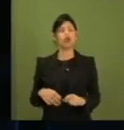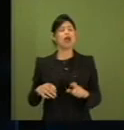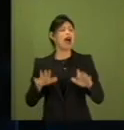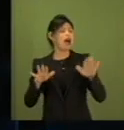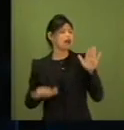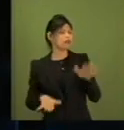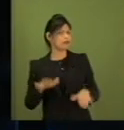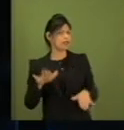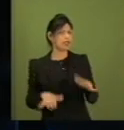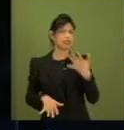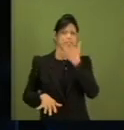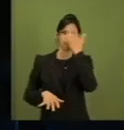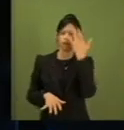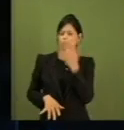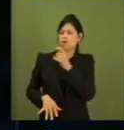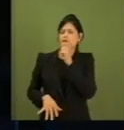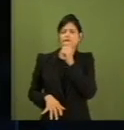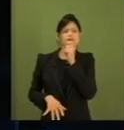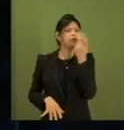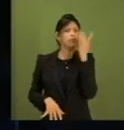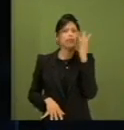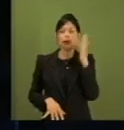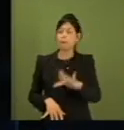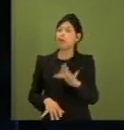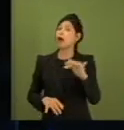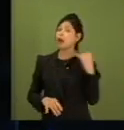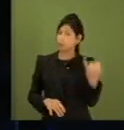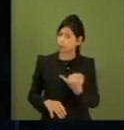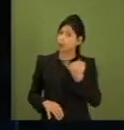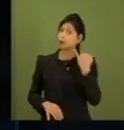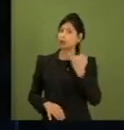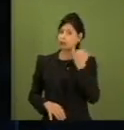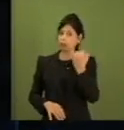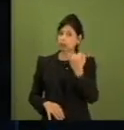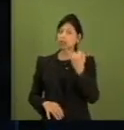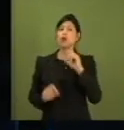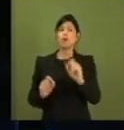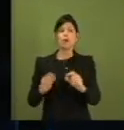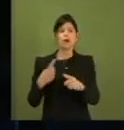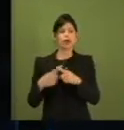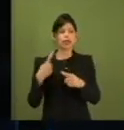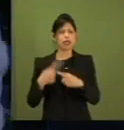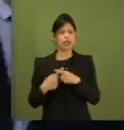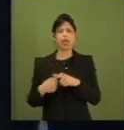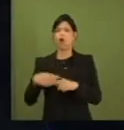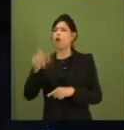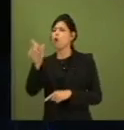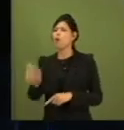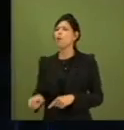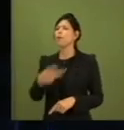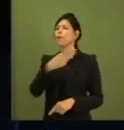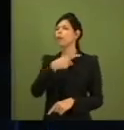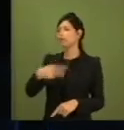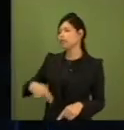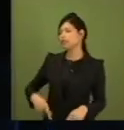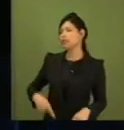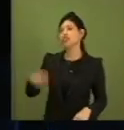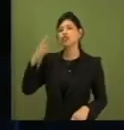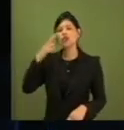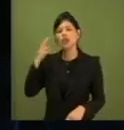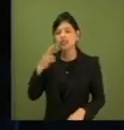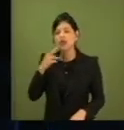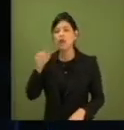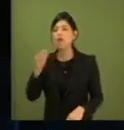importância do decreto legislativo encabeçado pelo presidente Rodrigo Pacheco, a pedido, inclusive, do governador